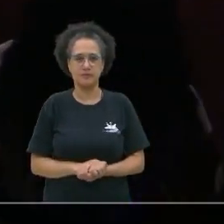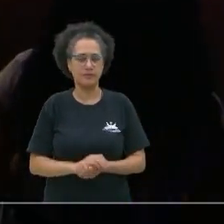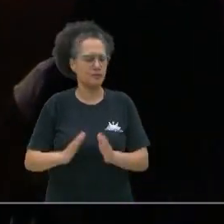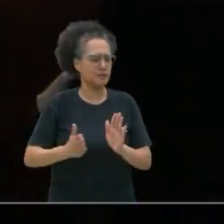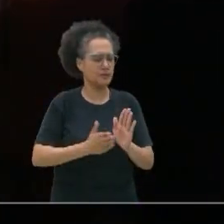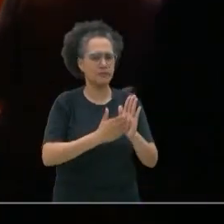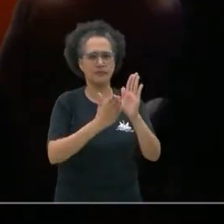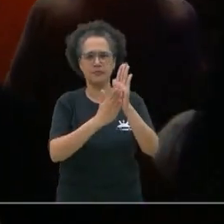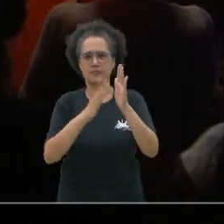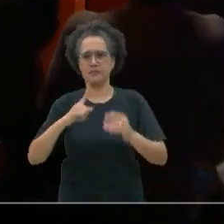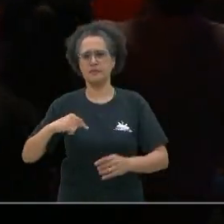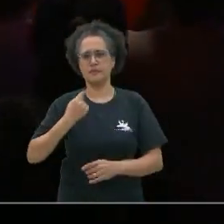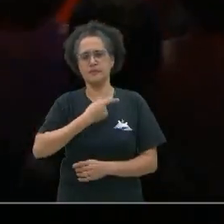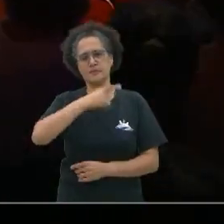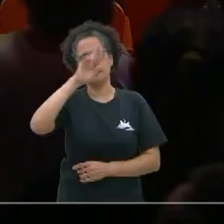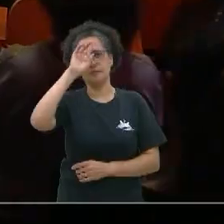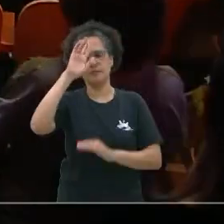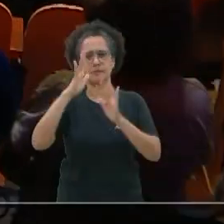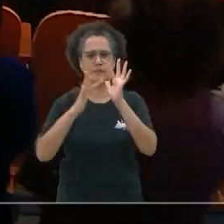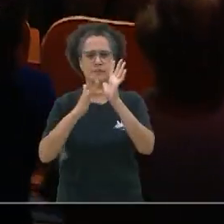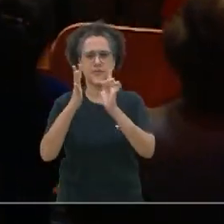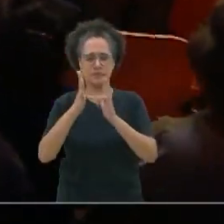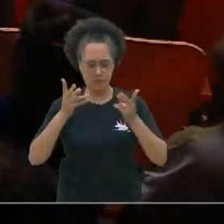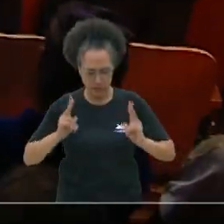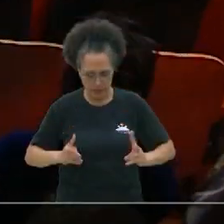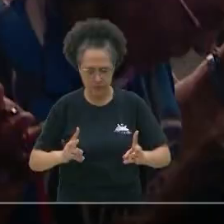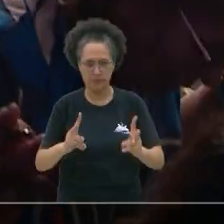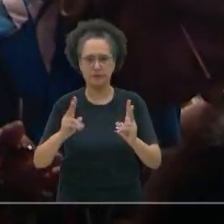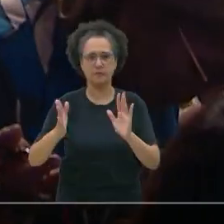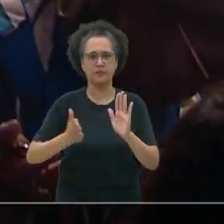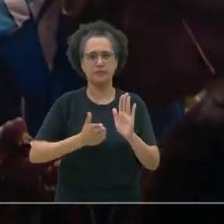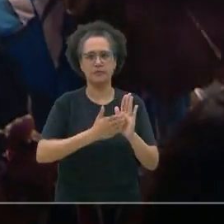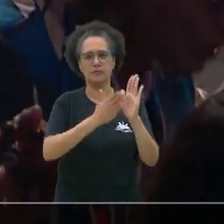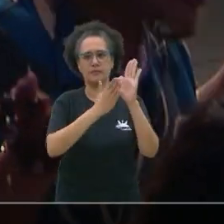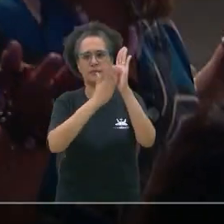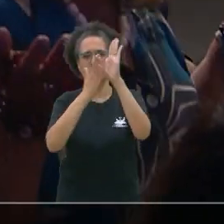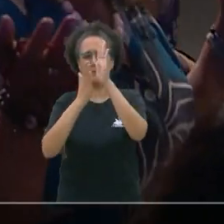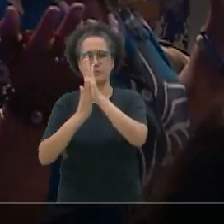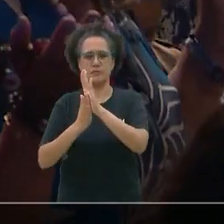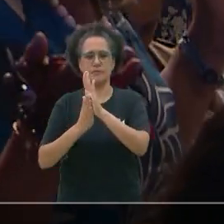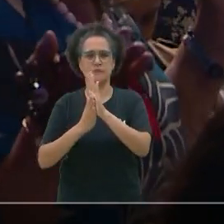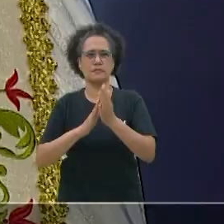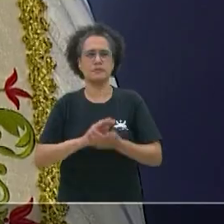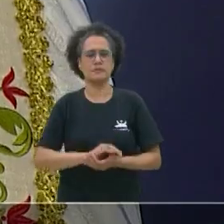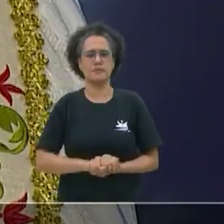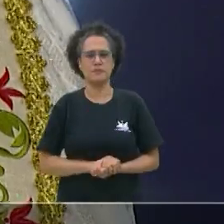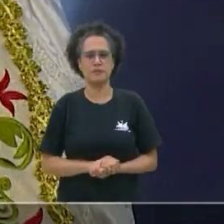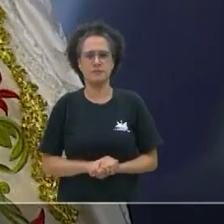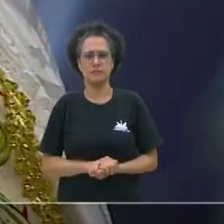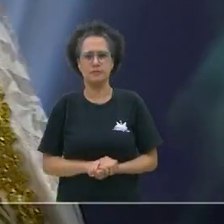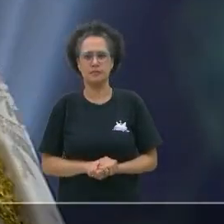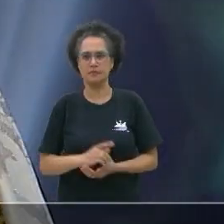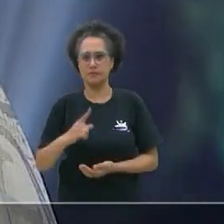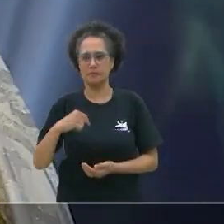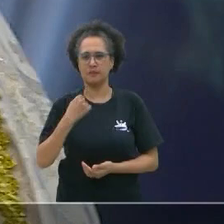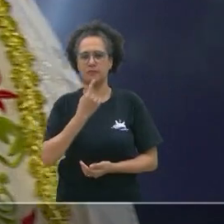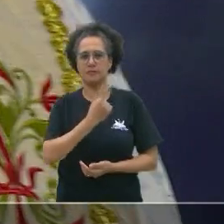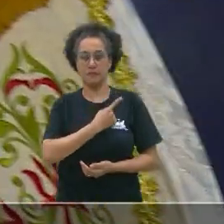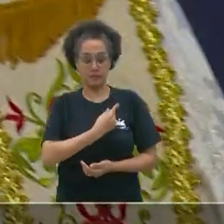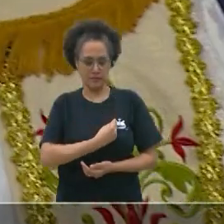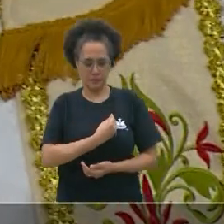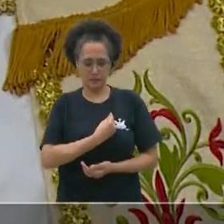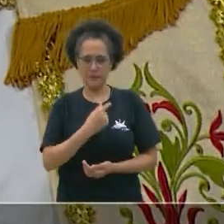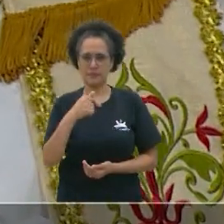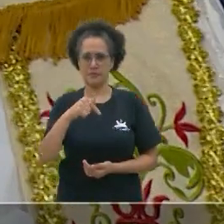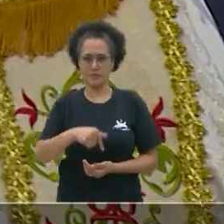Louvado seja nosso Senhor Jesus Cristo. Para sempre seja louvado. Nós estamos hoje